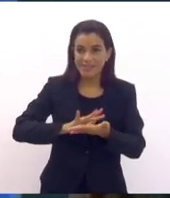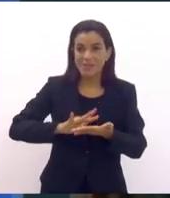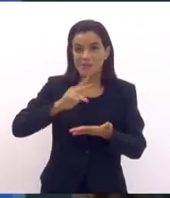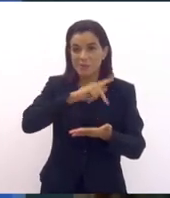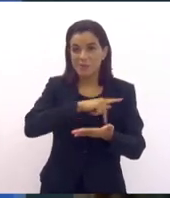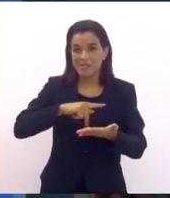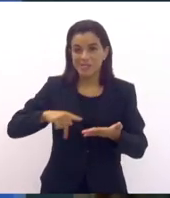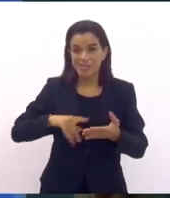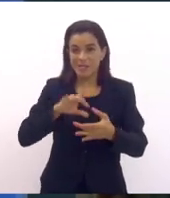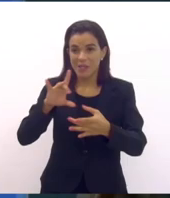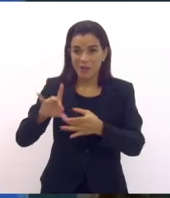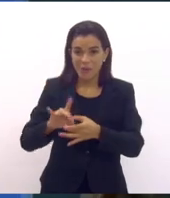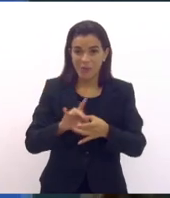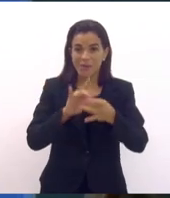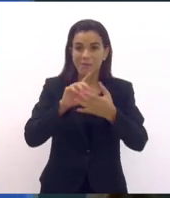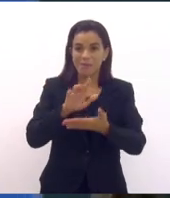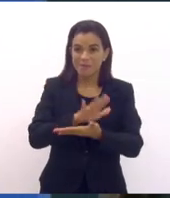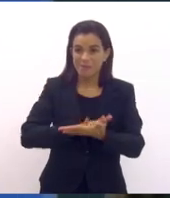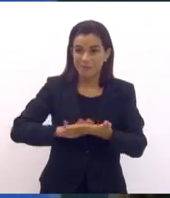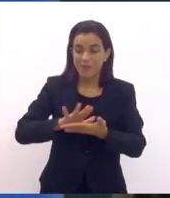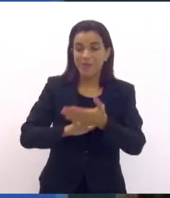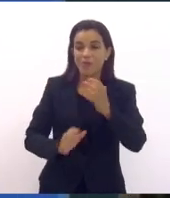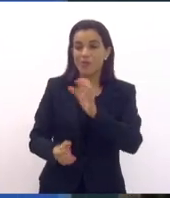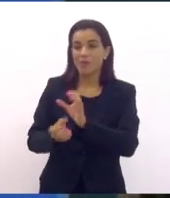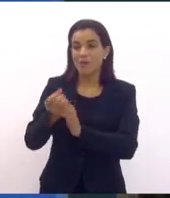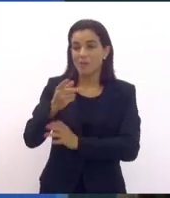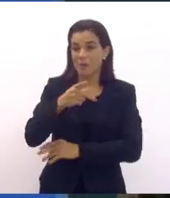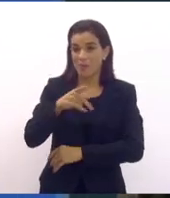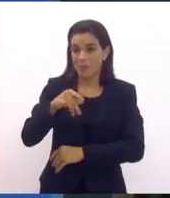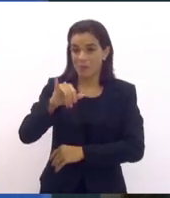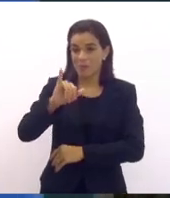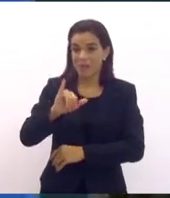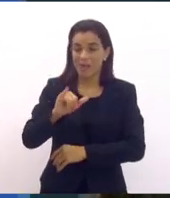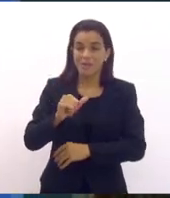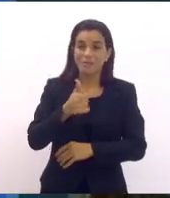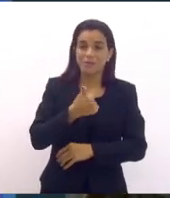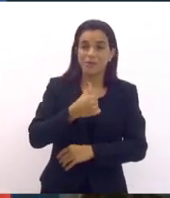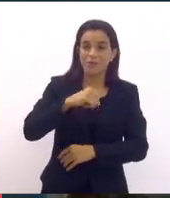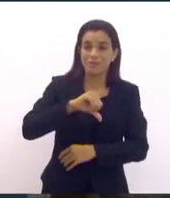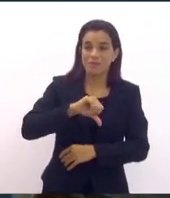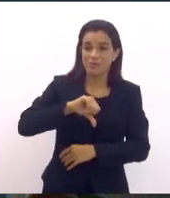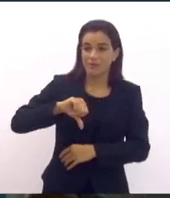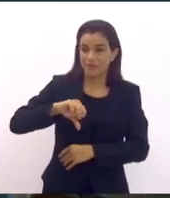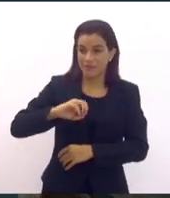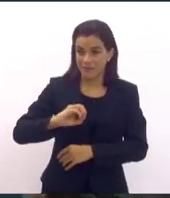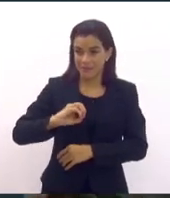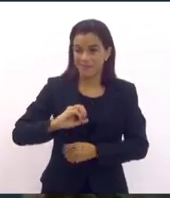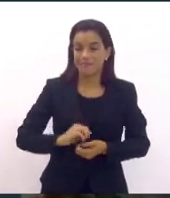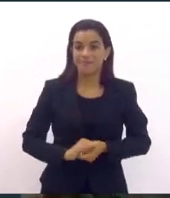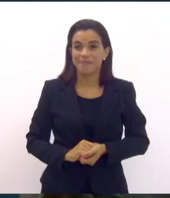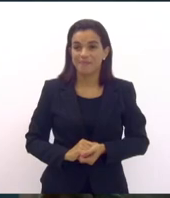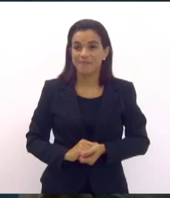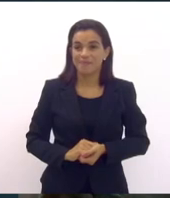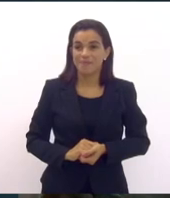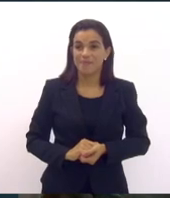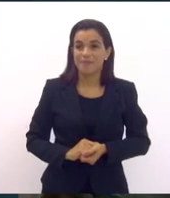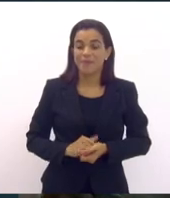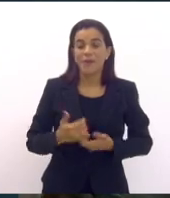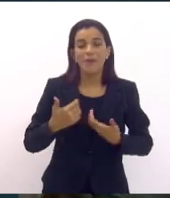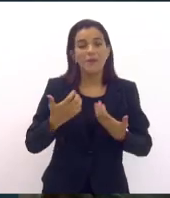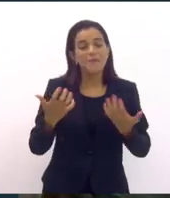Brasil fundada pelo meu pai mi vacit desde 1990 bom eu queria